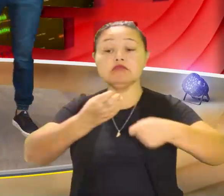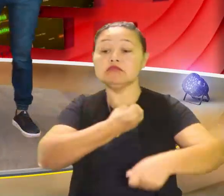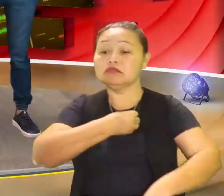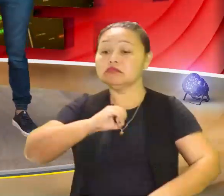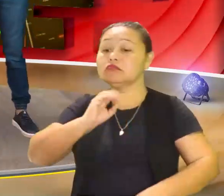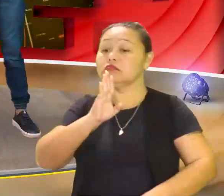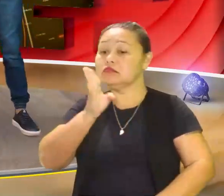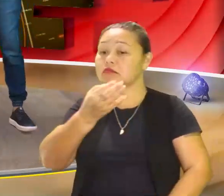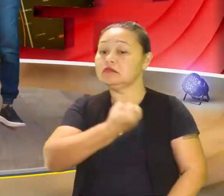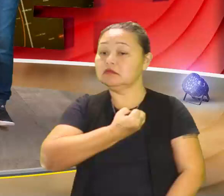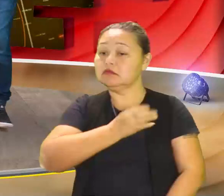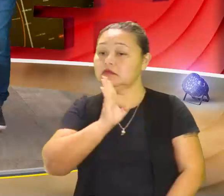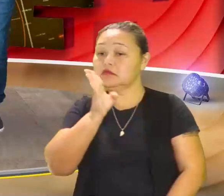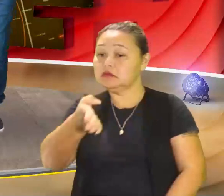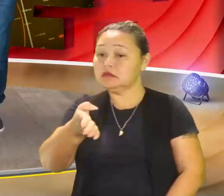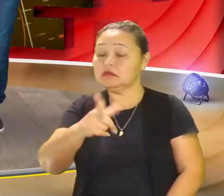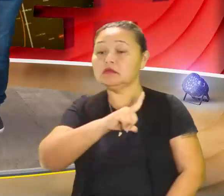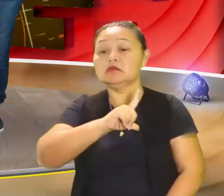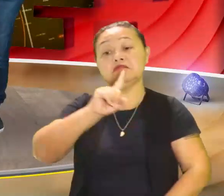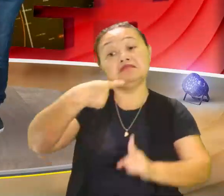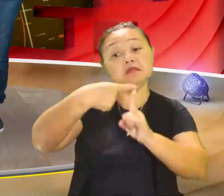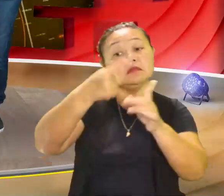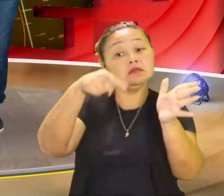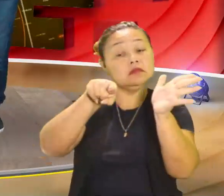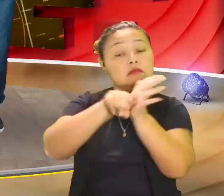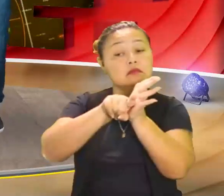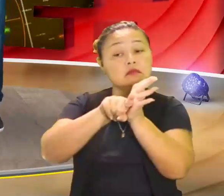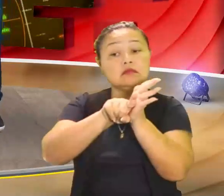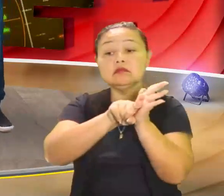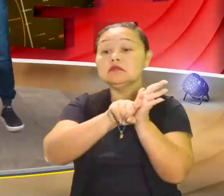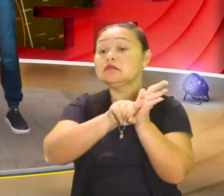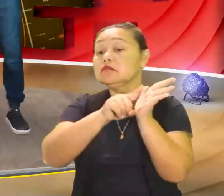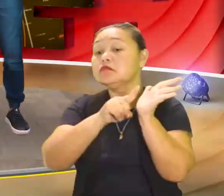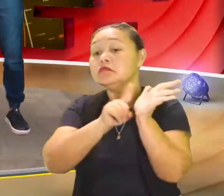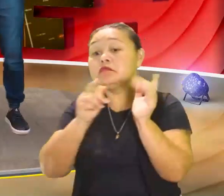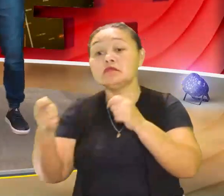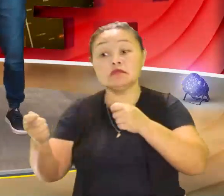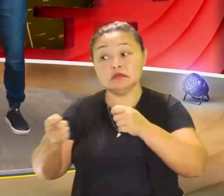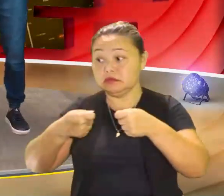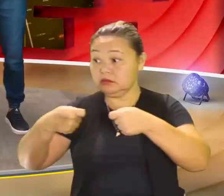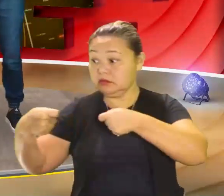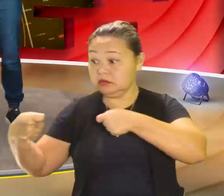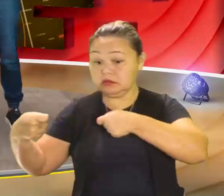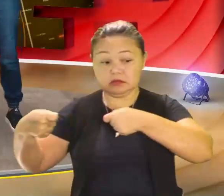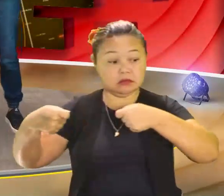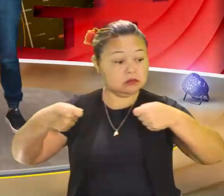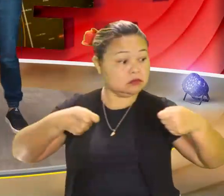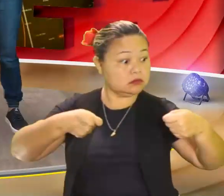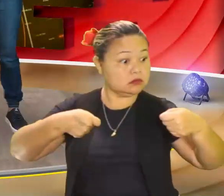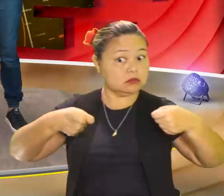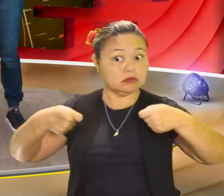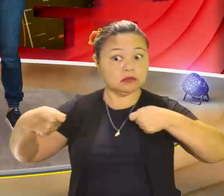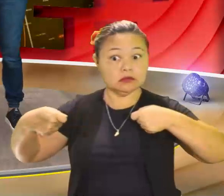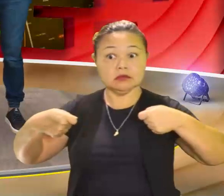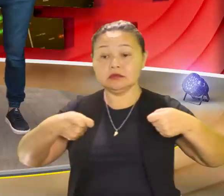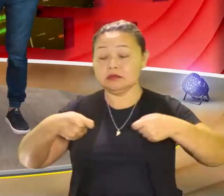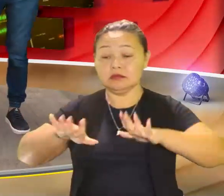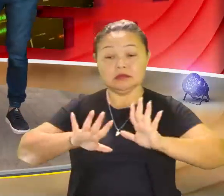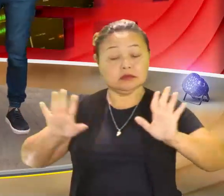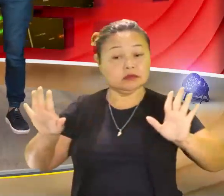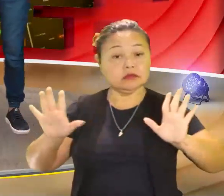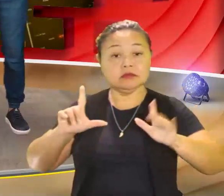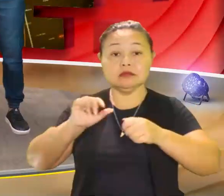Absoluto. Né? Isso mesmo. Então, o positivo e o negativo indicam apenas o sentido da força, né? Esquerda. Isso